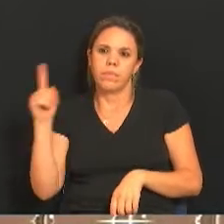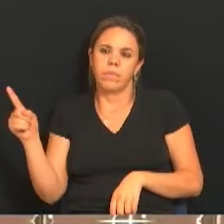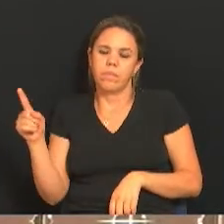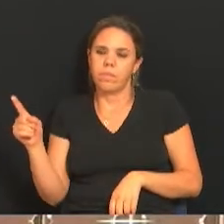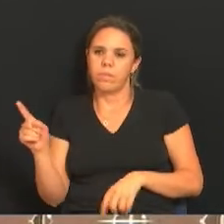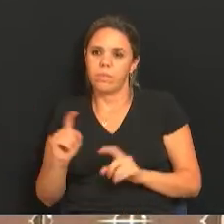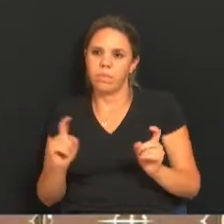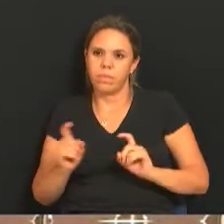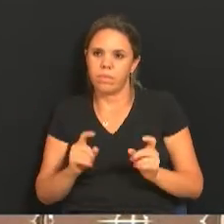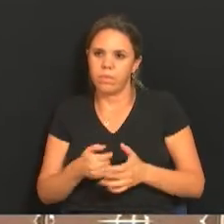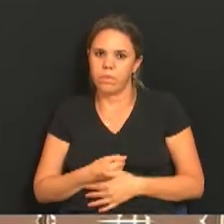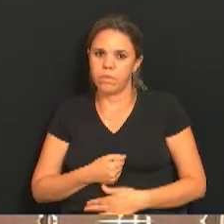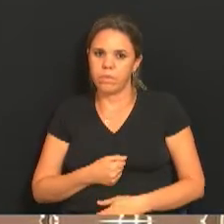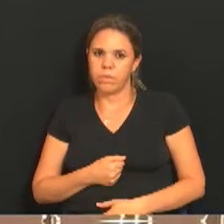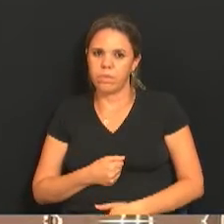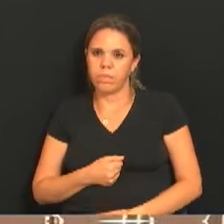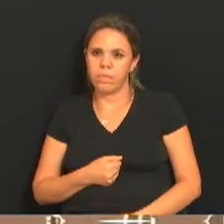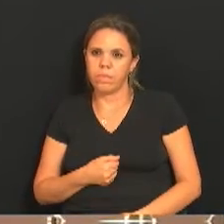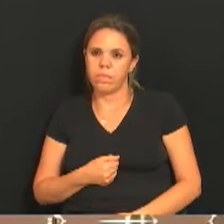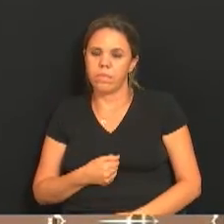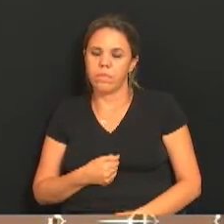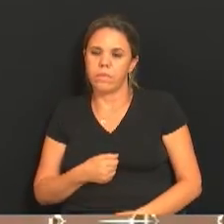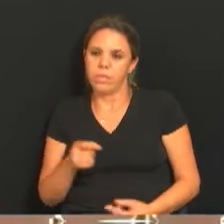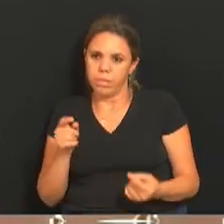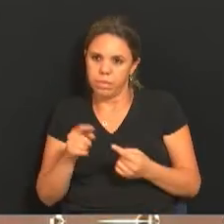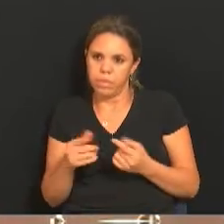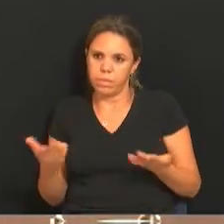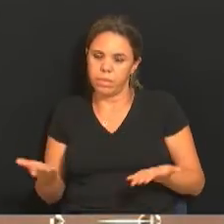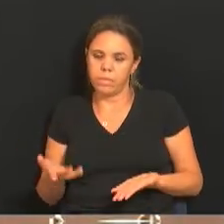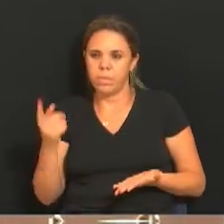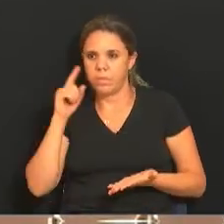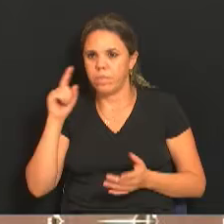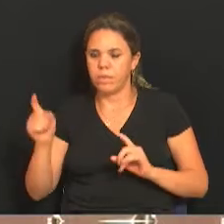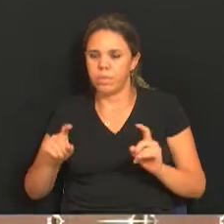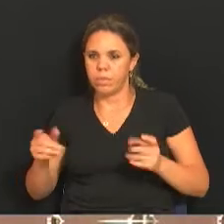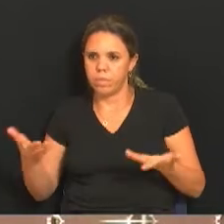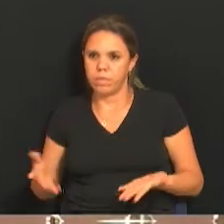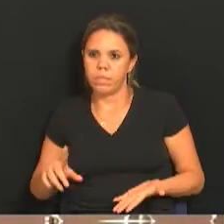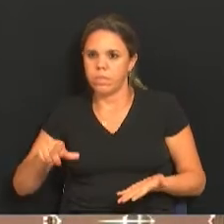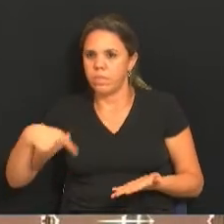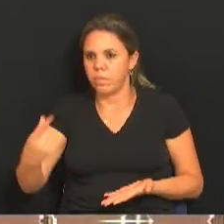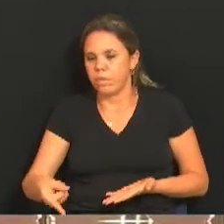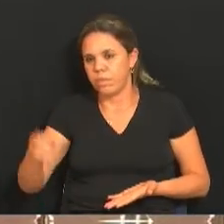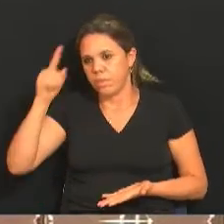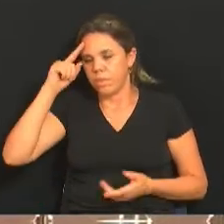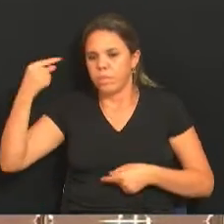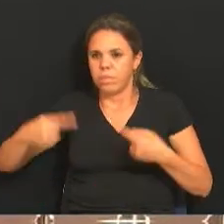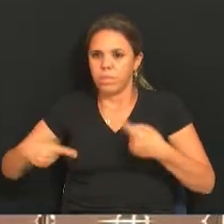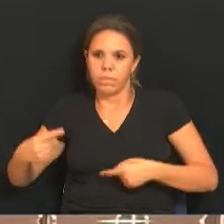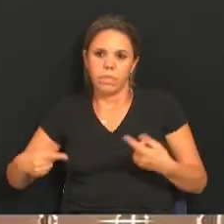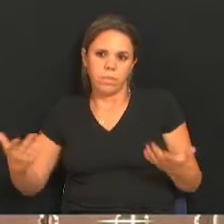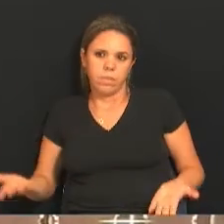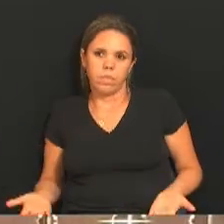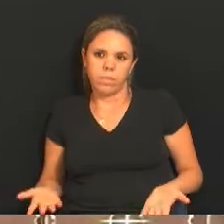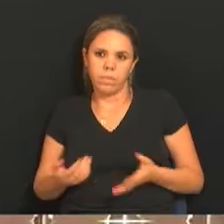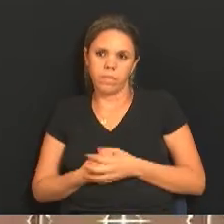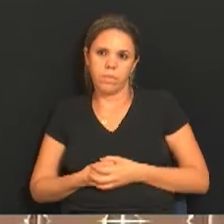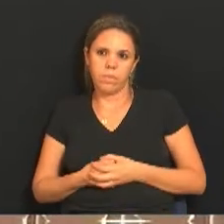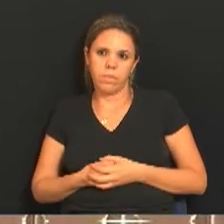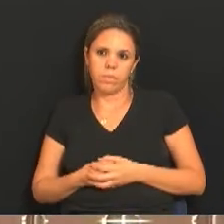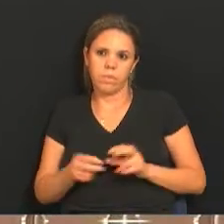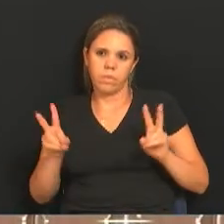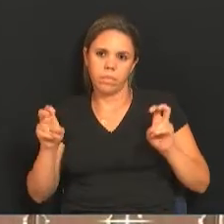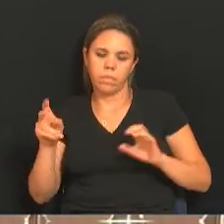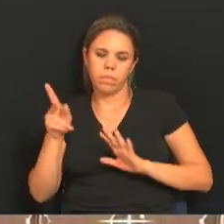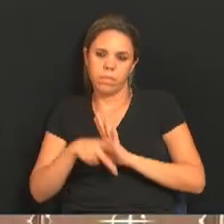suas reuniões. E coincidiu, né, da gente fazer a nossa reunião e no dia seguinte a gente ter essa discussão que vai ser aí sobre esse